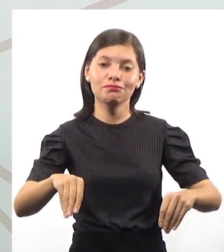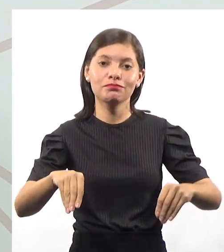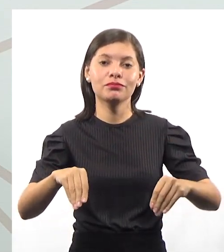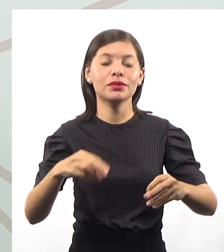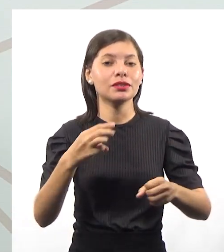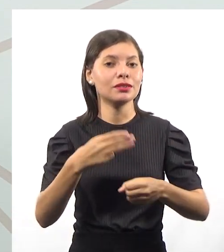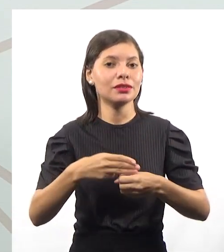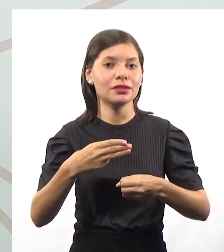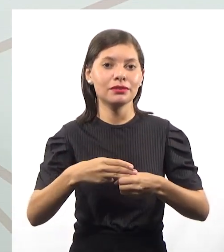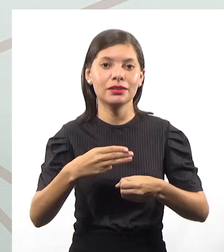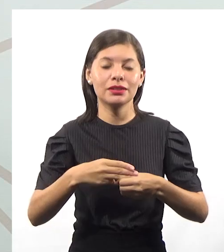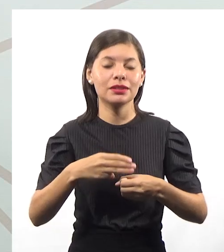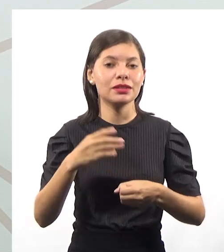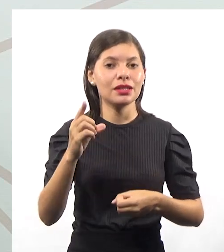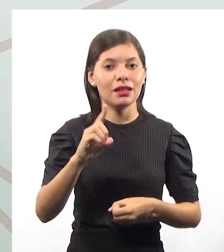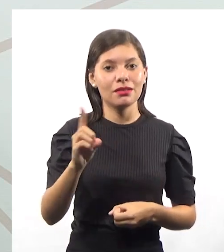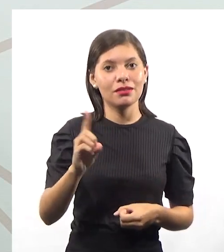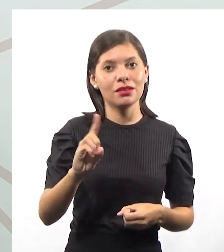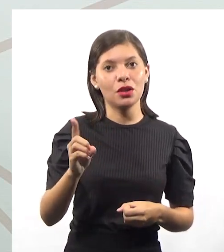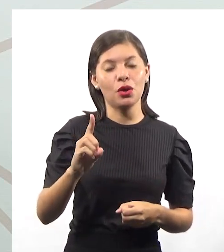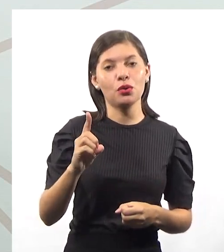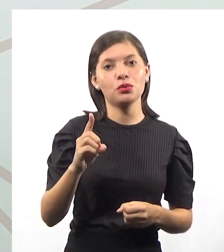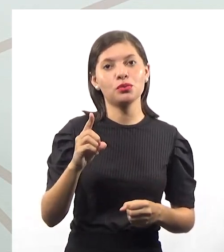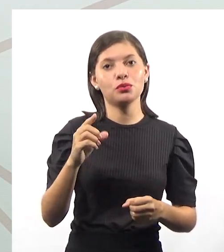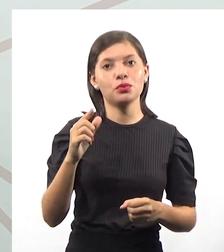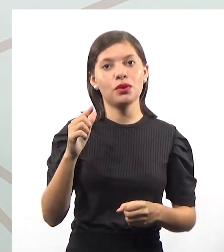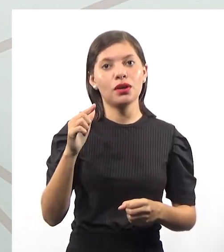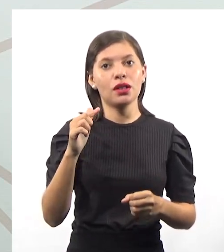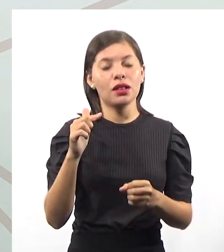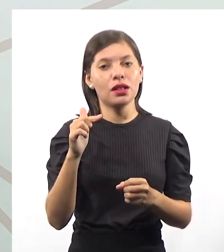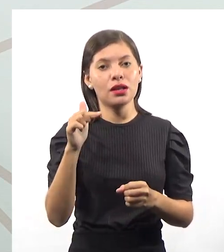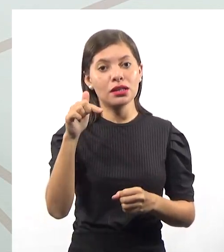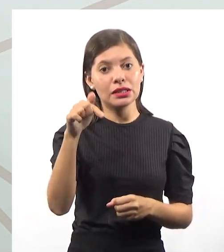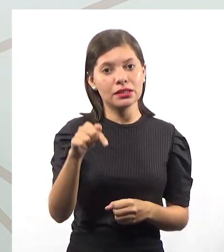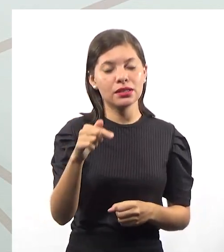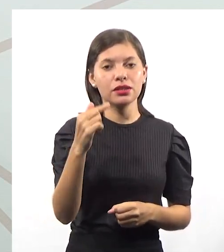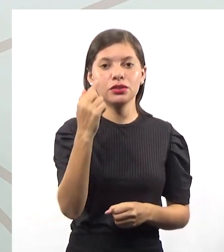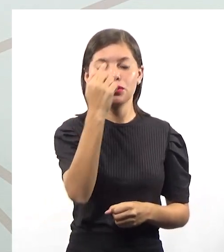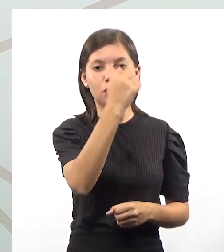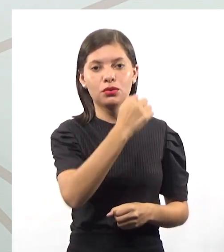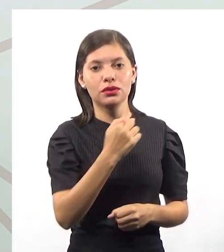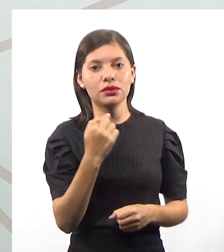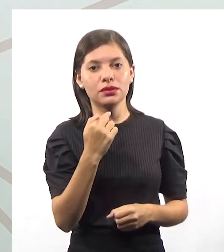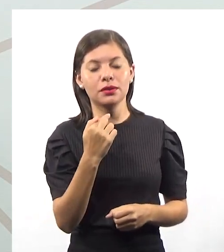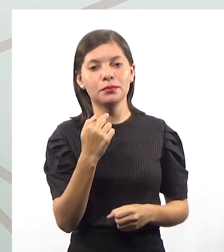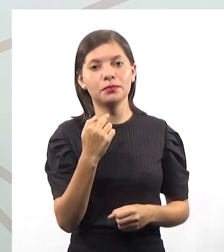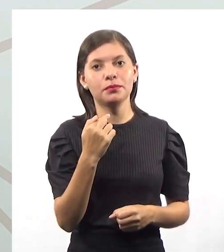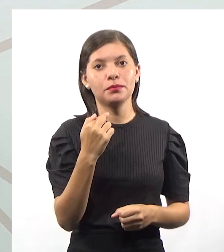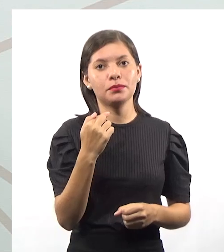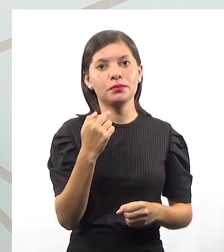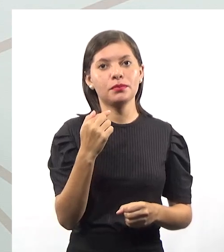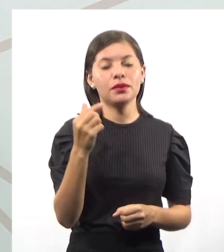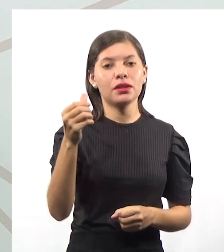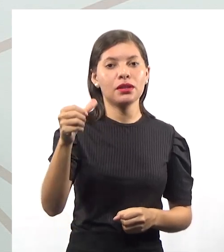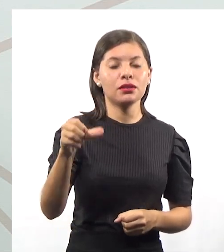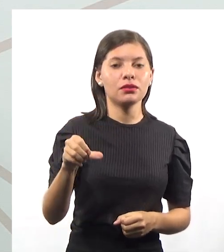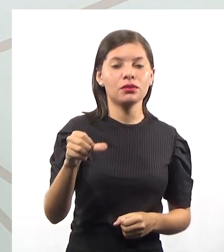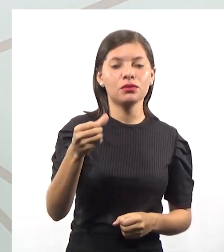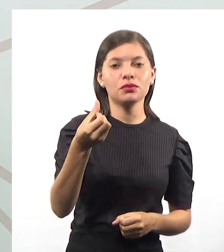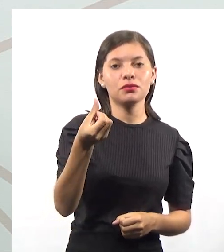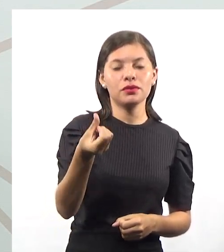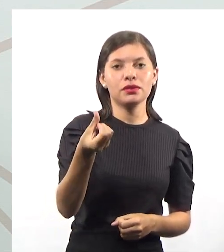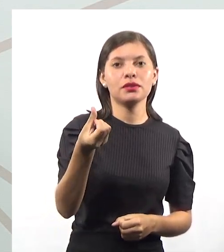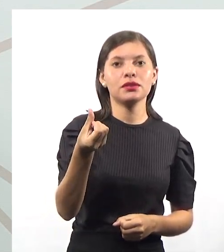a maioria das redes municipais ainda não conseguiram contemplar a jornada em tempo integral, embora já tenha previsto isso lá